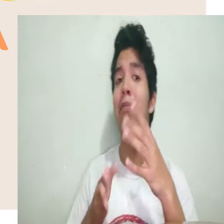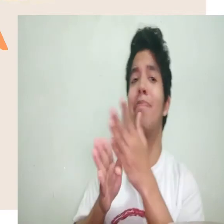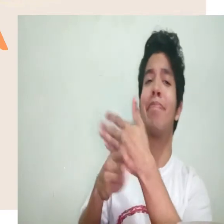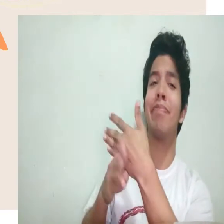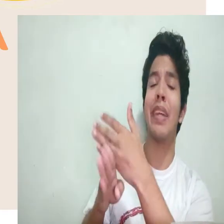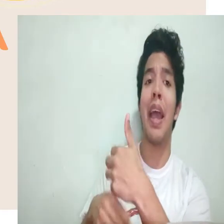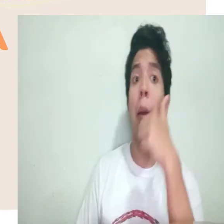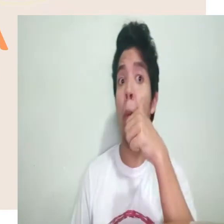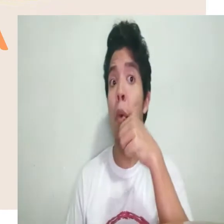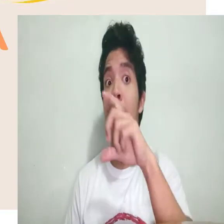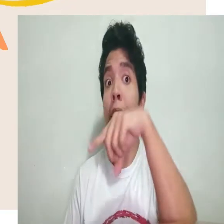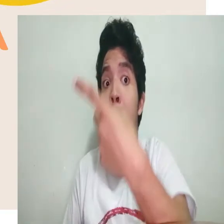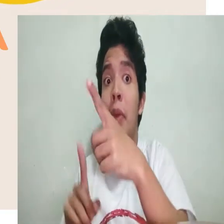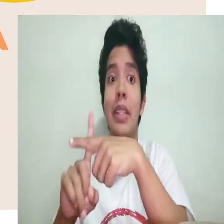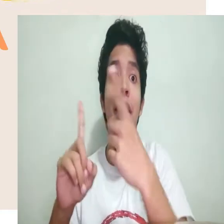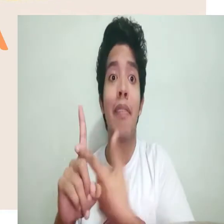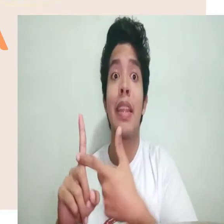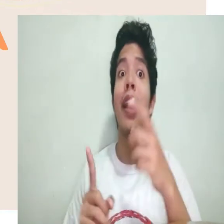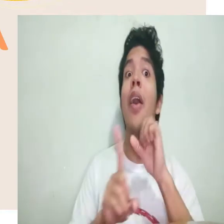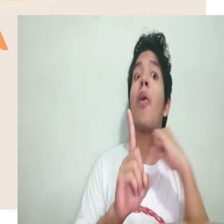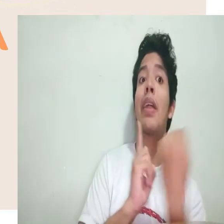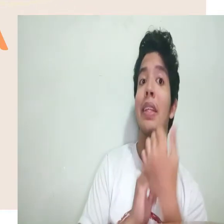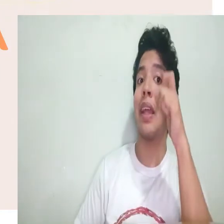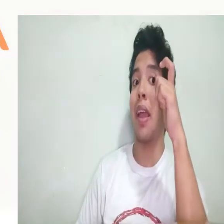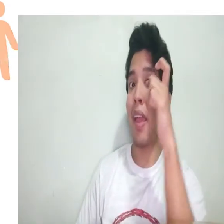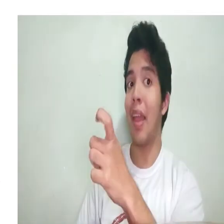ser visíveis para a sociedade depois que engravidam.